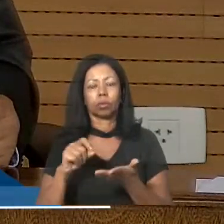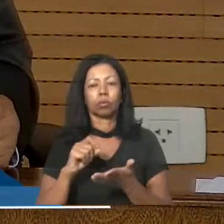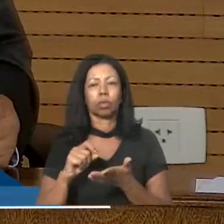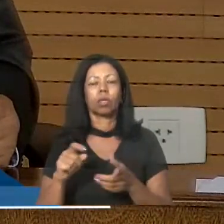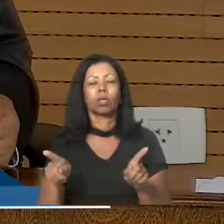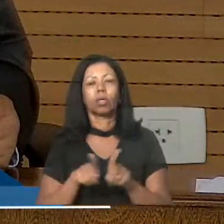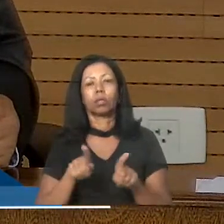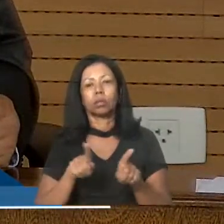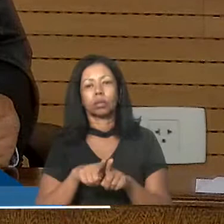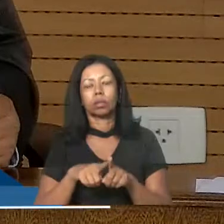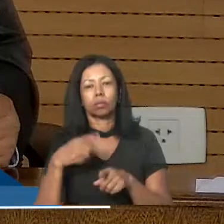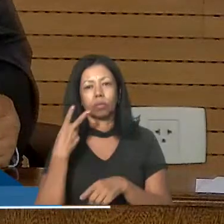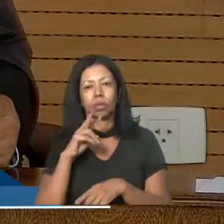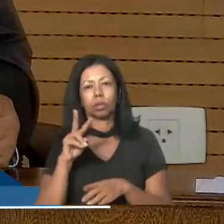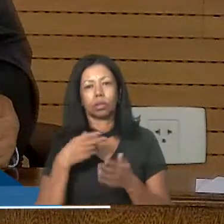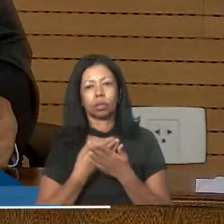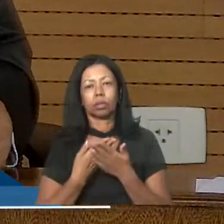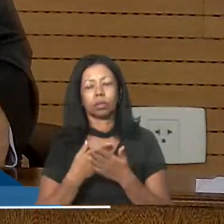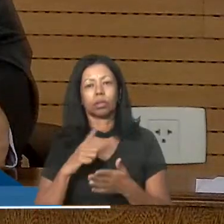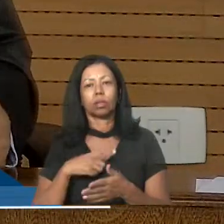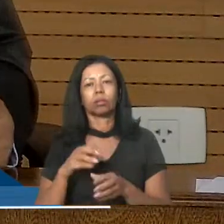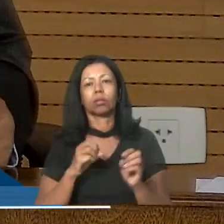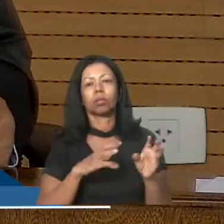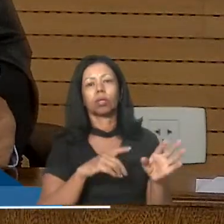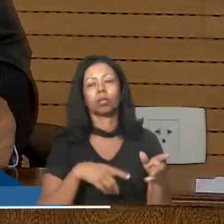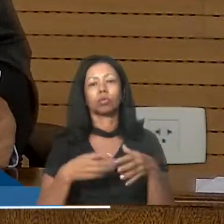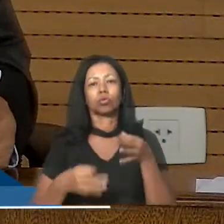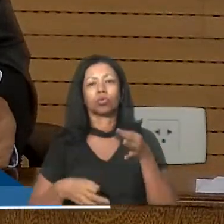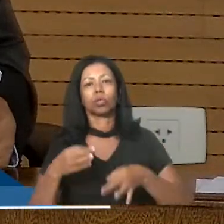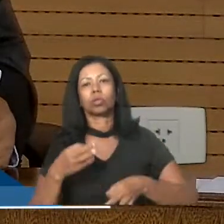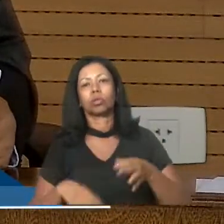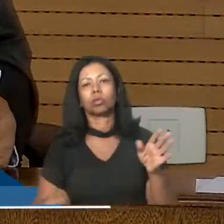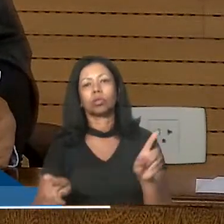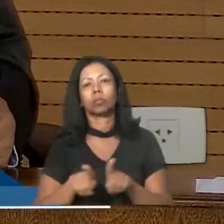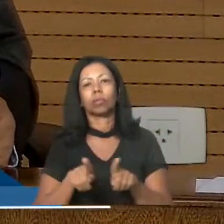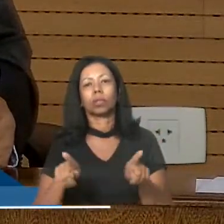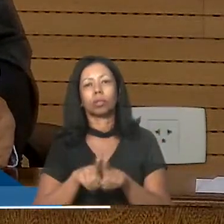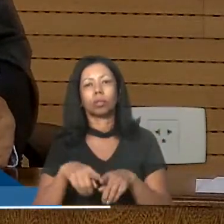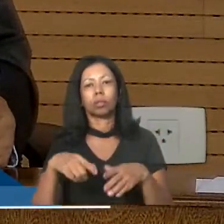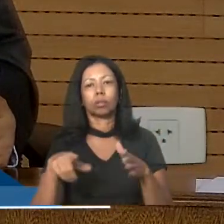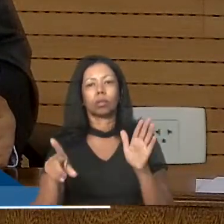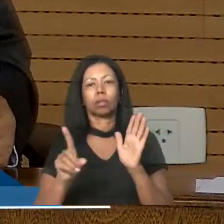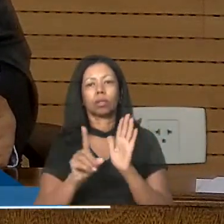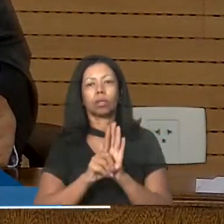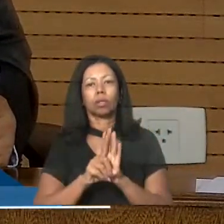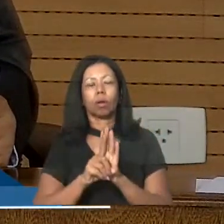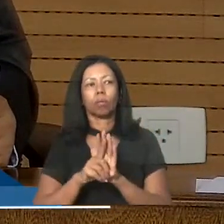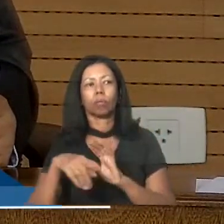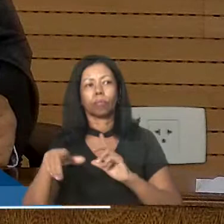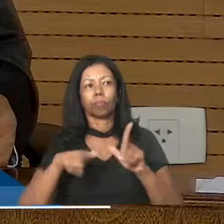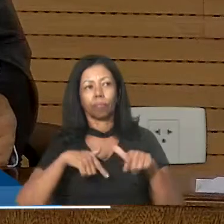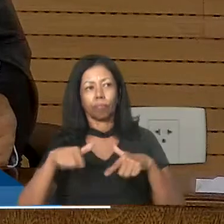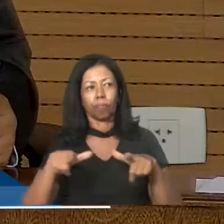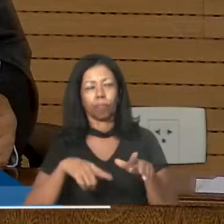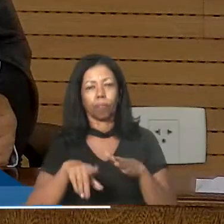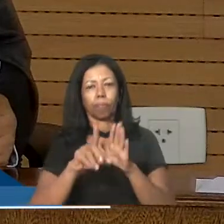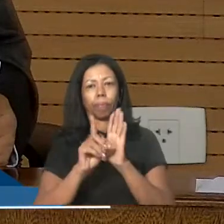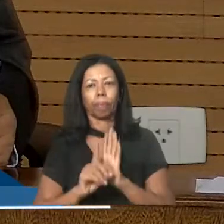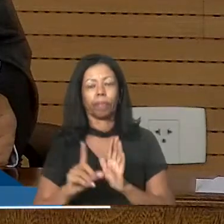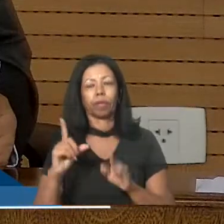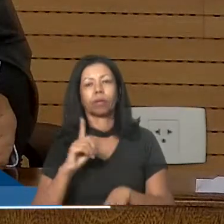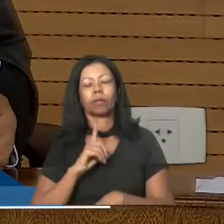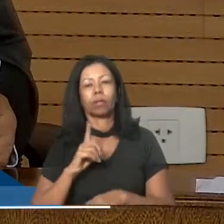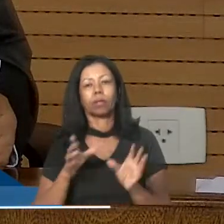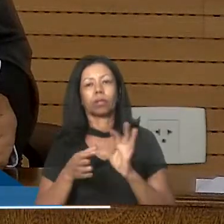passa-se análise dos aspectos técnico, jurídico e legal. A proposição legislativa